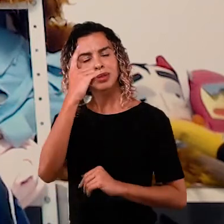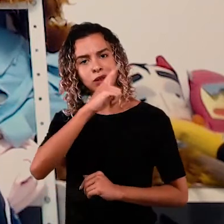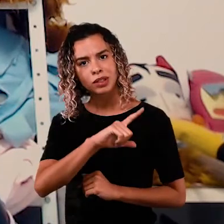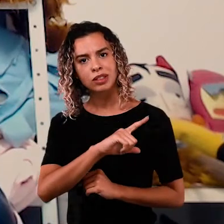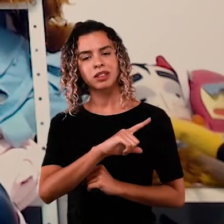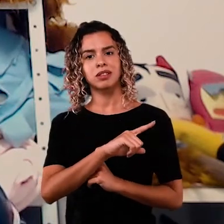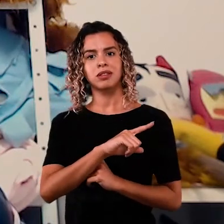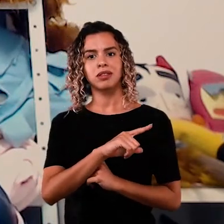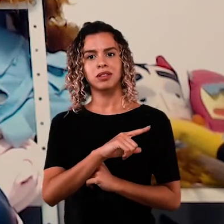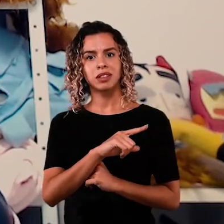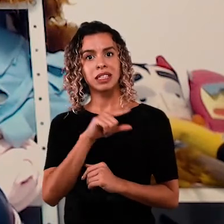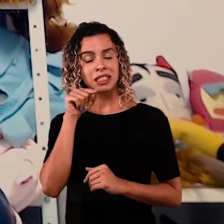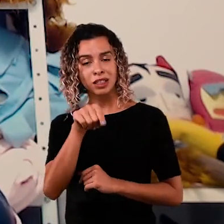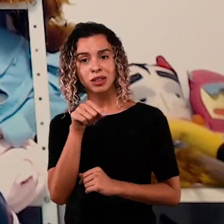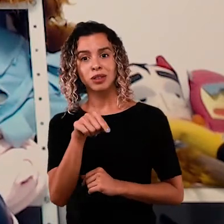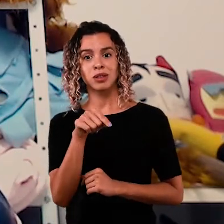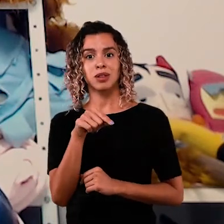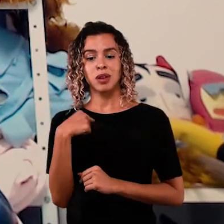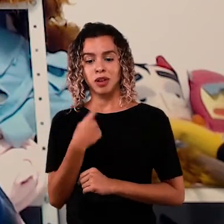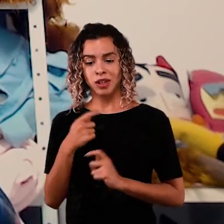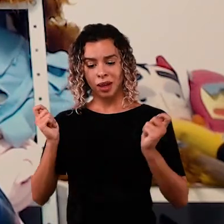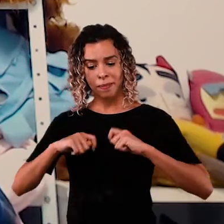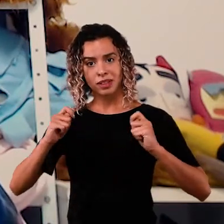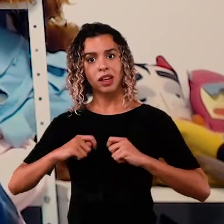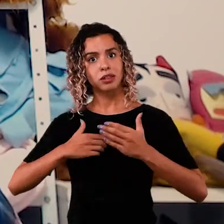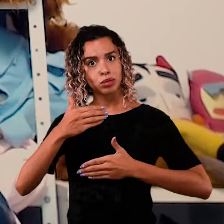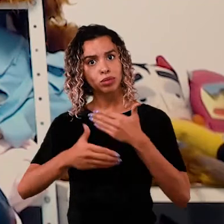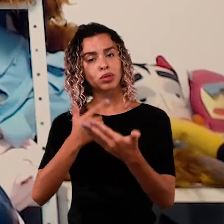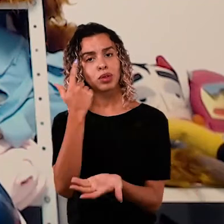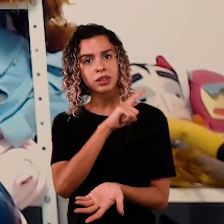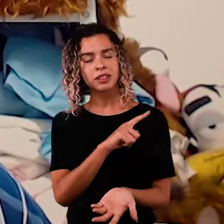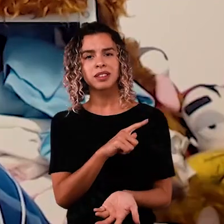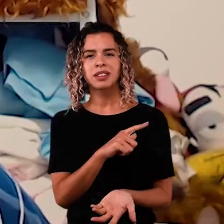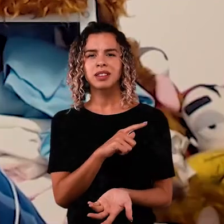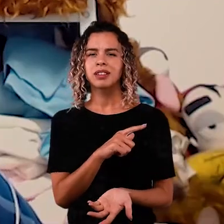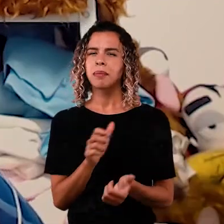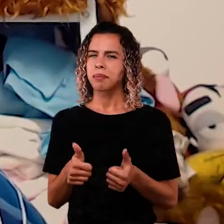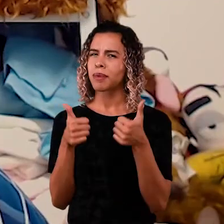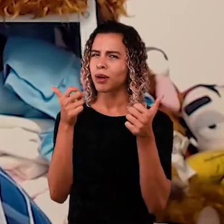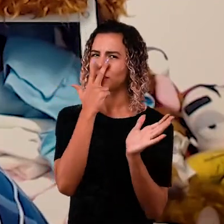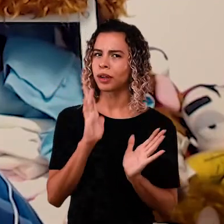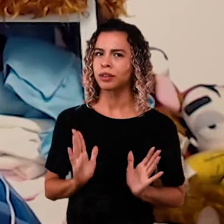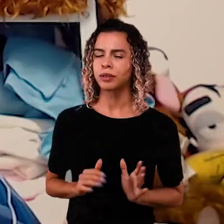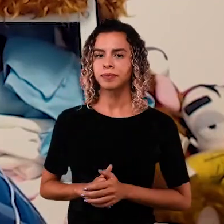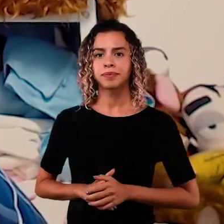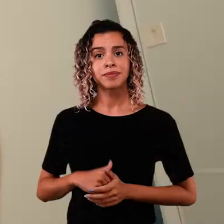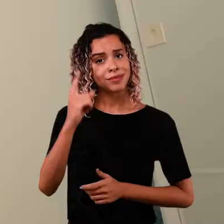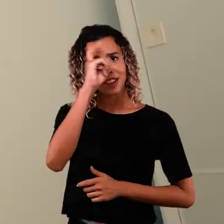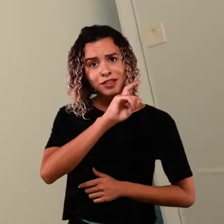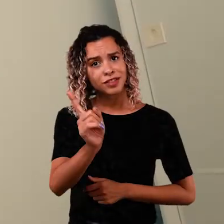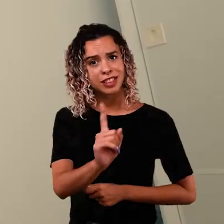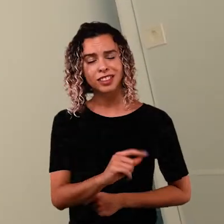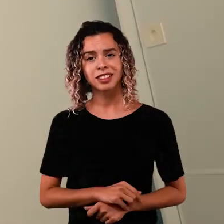e de ter nossa independência de acordo com a nossa capacidade, eu acho que vai ficar muito mais legal.